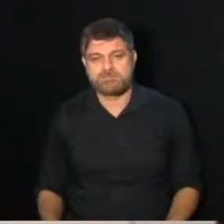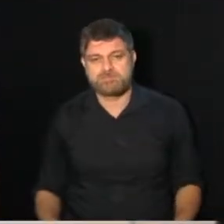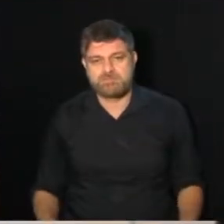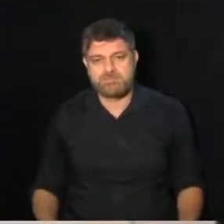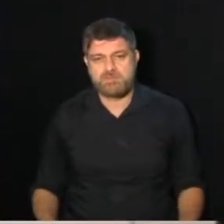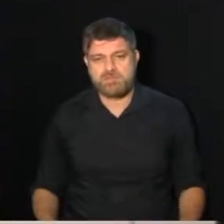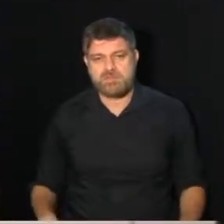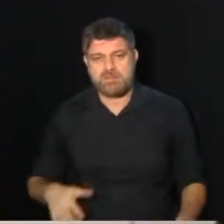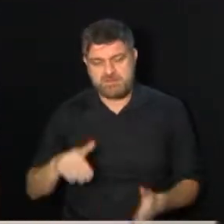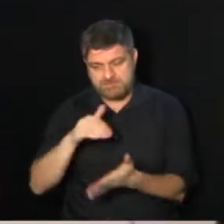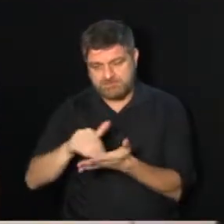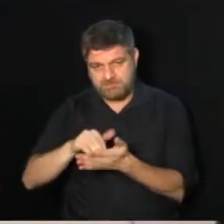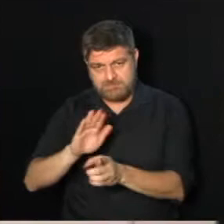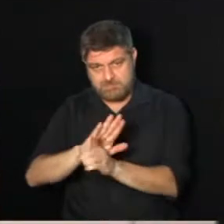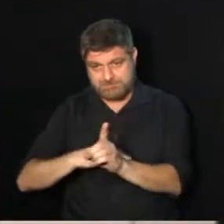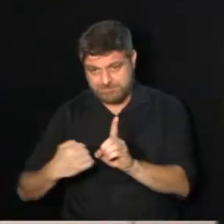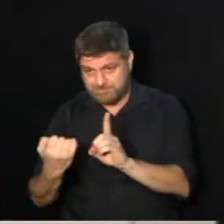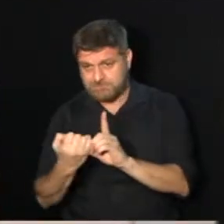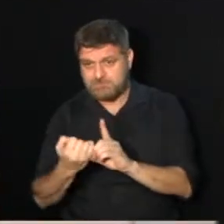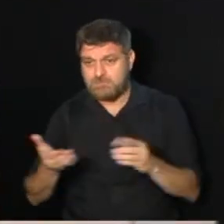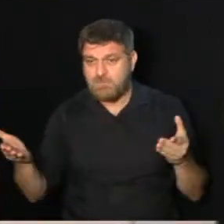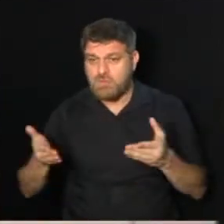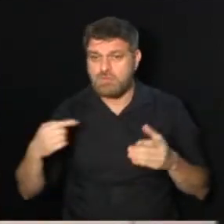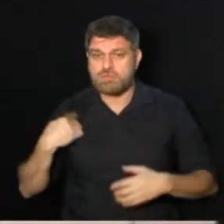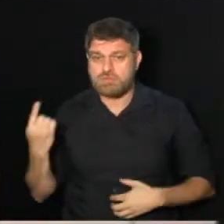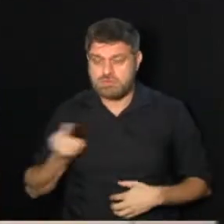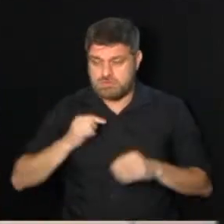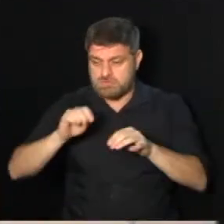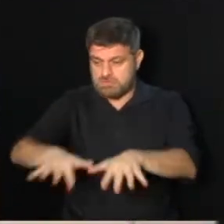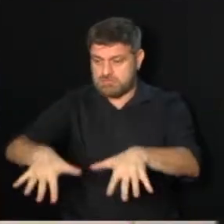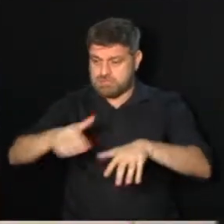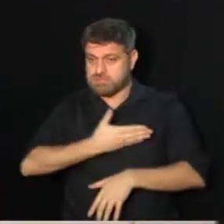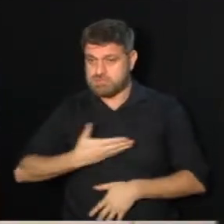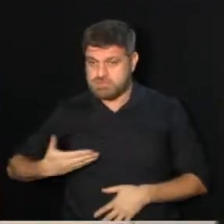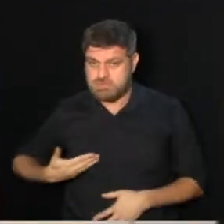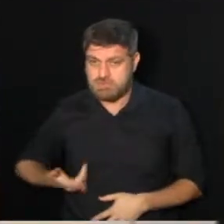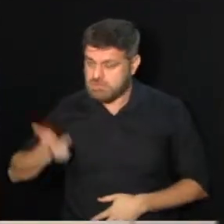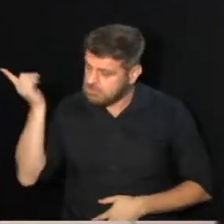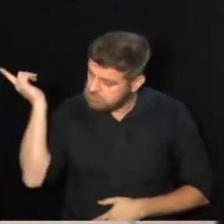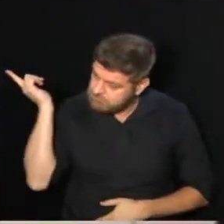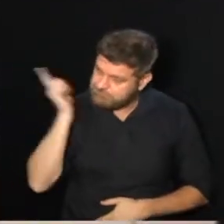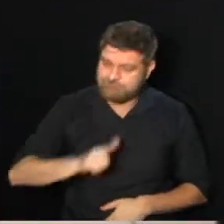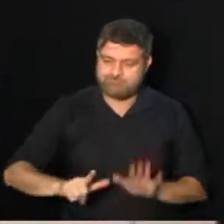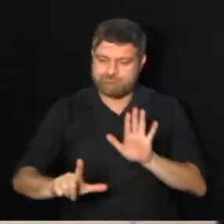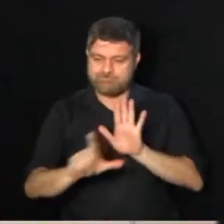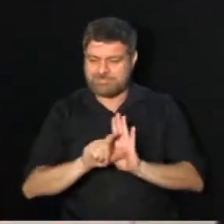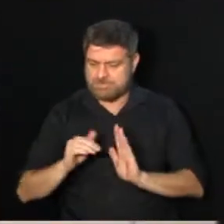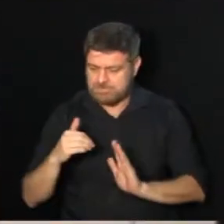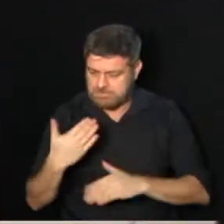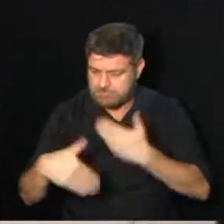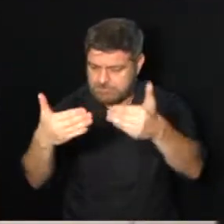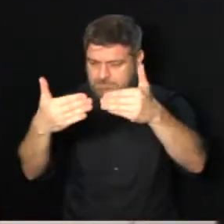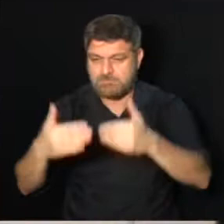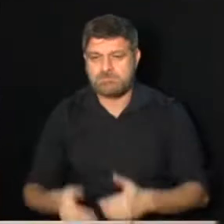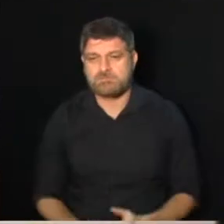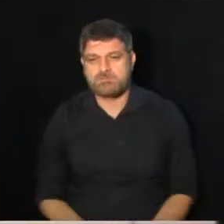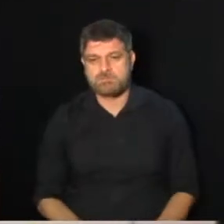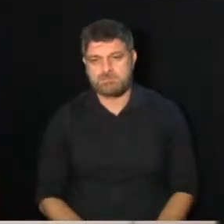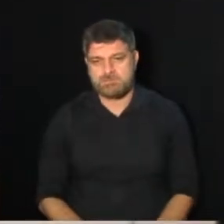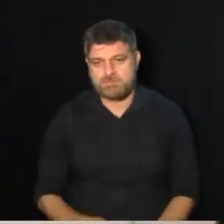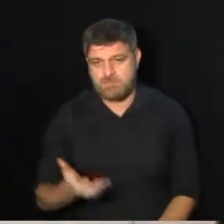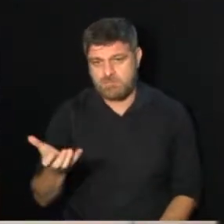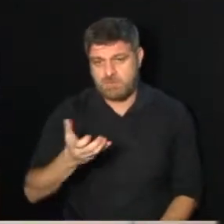a assistência, e estamos hoje aqui, então, comemorando mais uma etapa dessa lei. Queria,